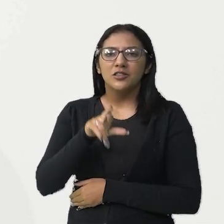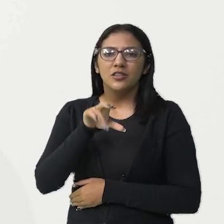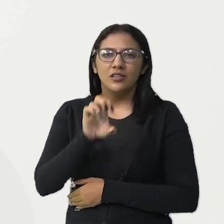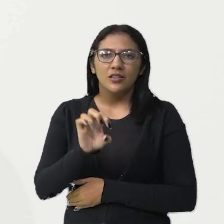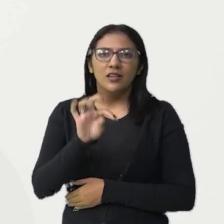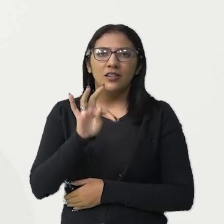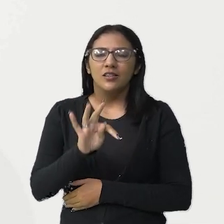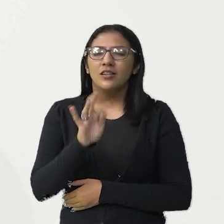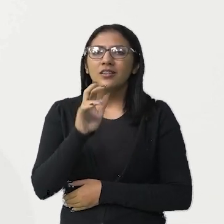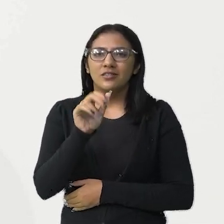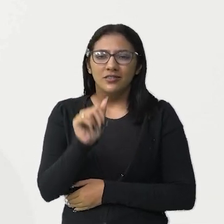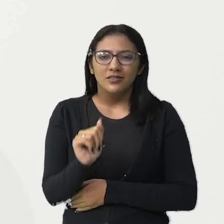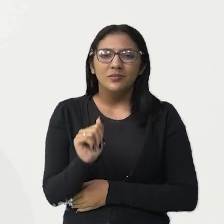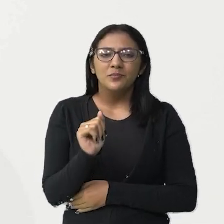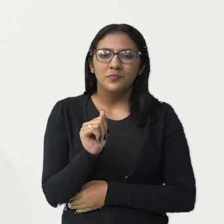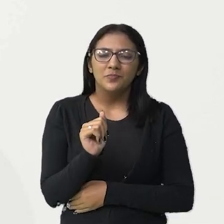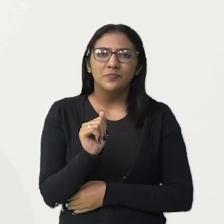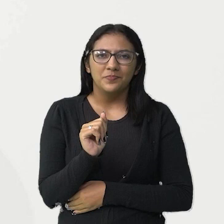proporcionalidade